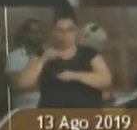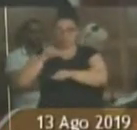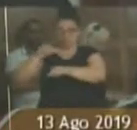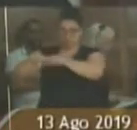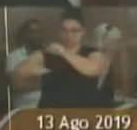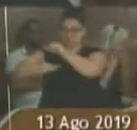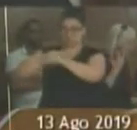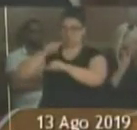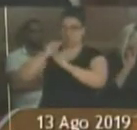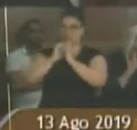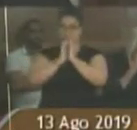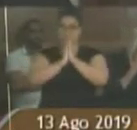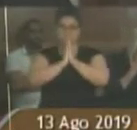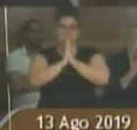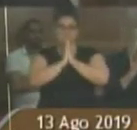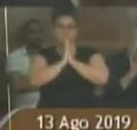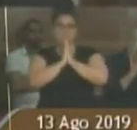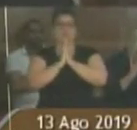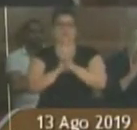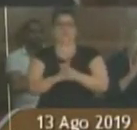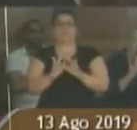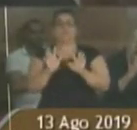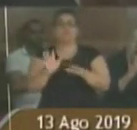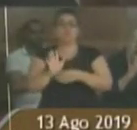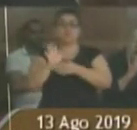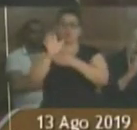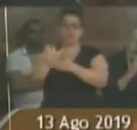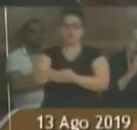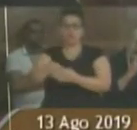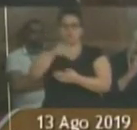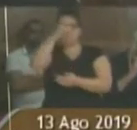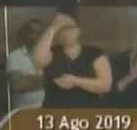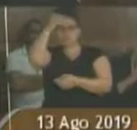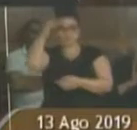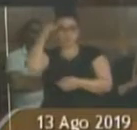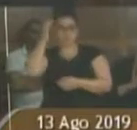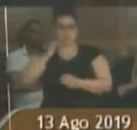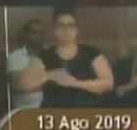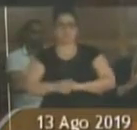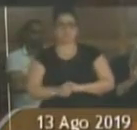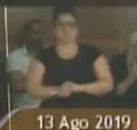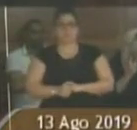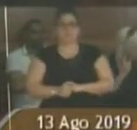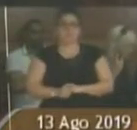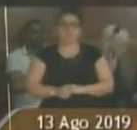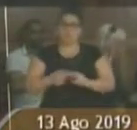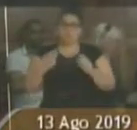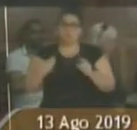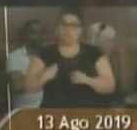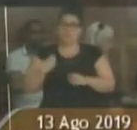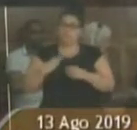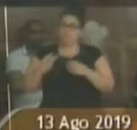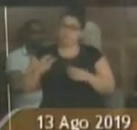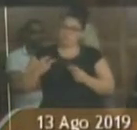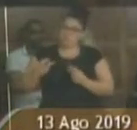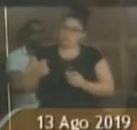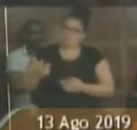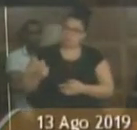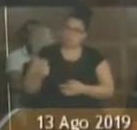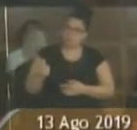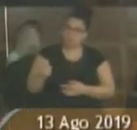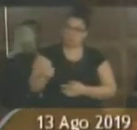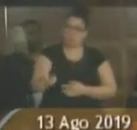Mas foi a defensora dos menos favorecidos. E aí segue o baile para quem quiser. Quem achar que